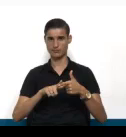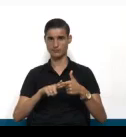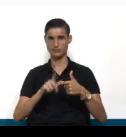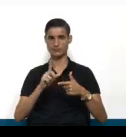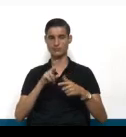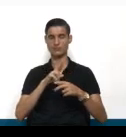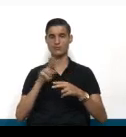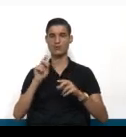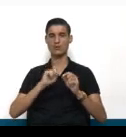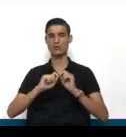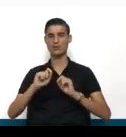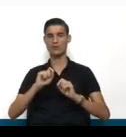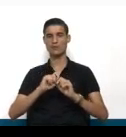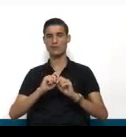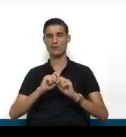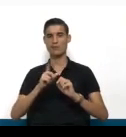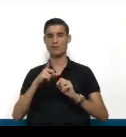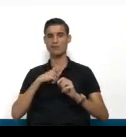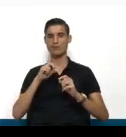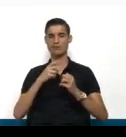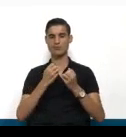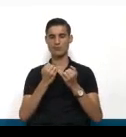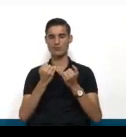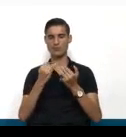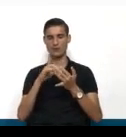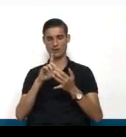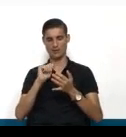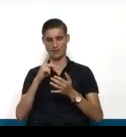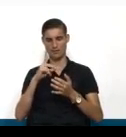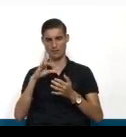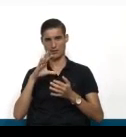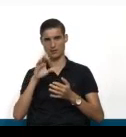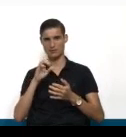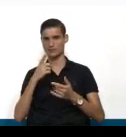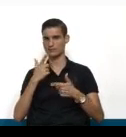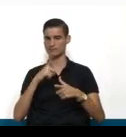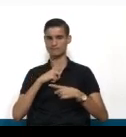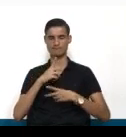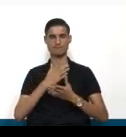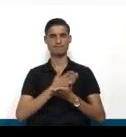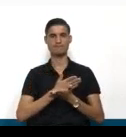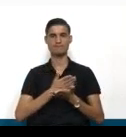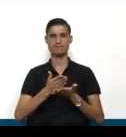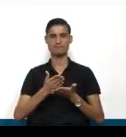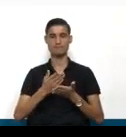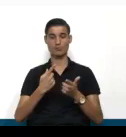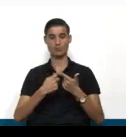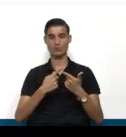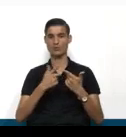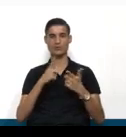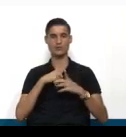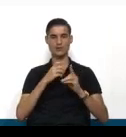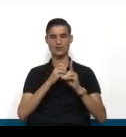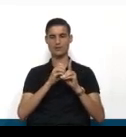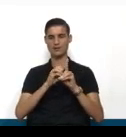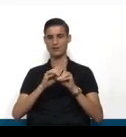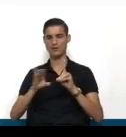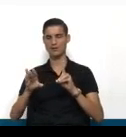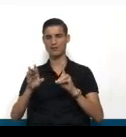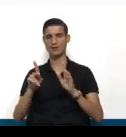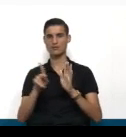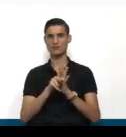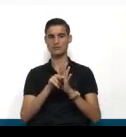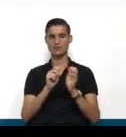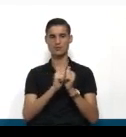Quer dizer, então, que a equação de Laplace não admite condição inicial, pois não existe derivada com relação a